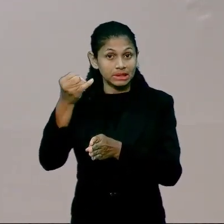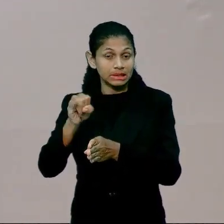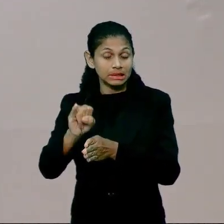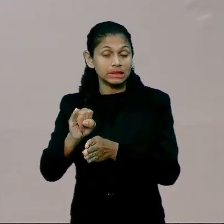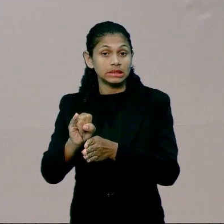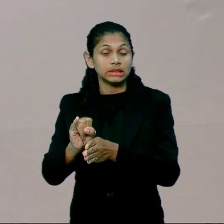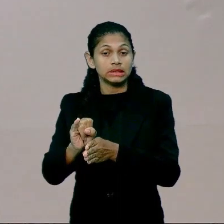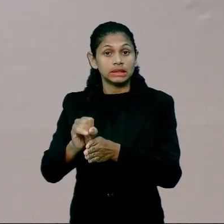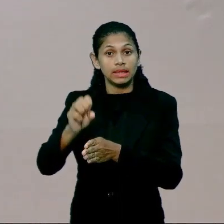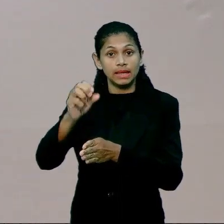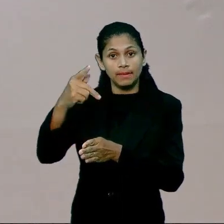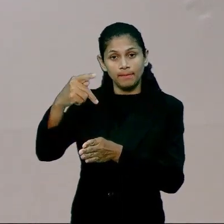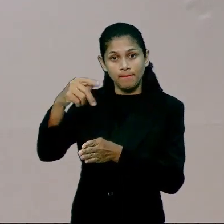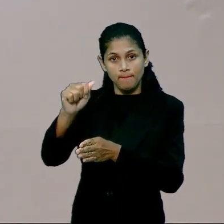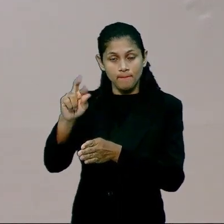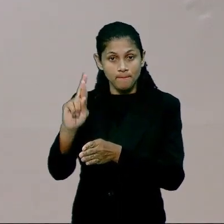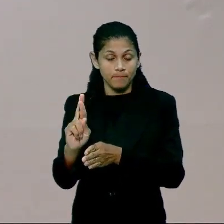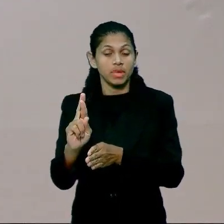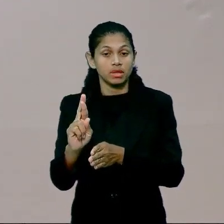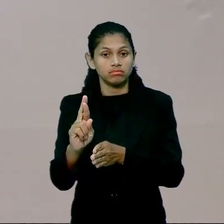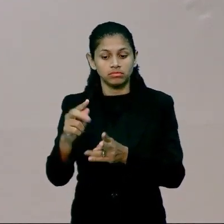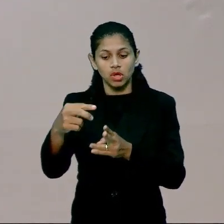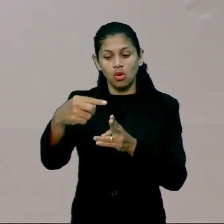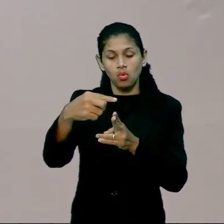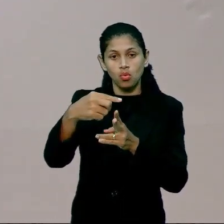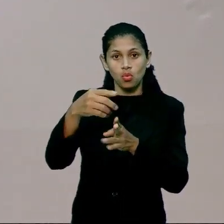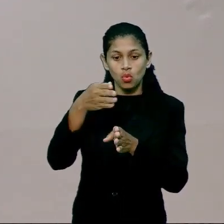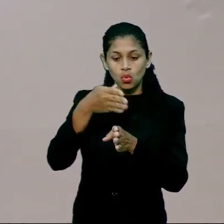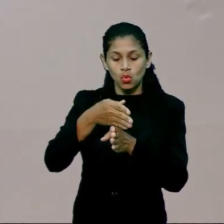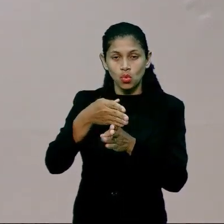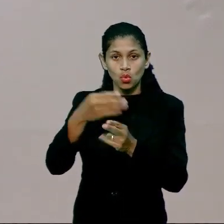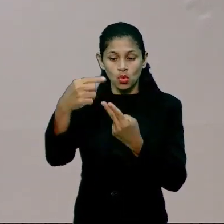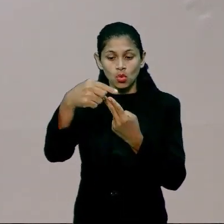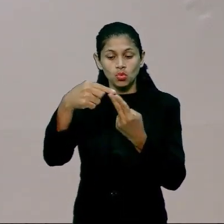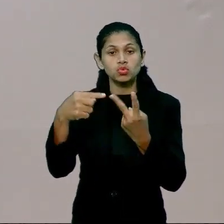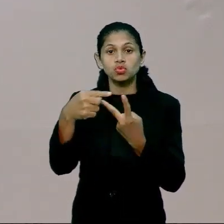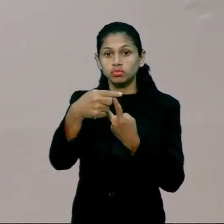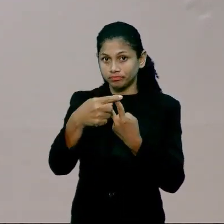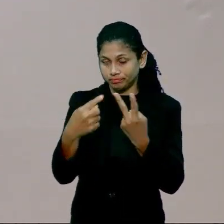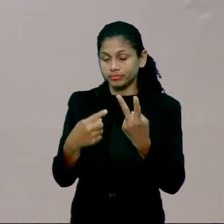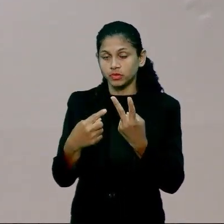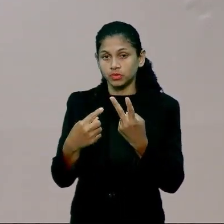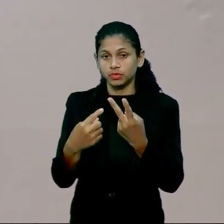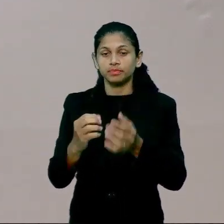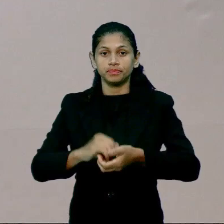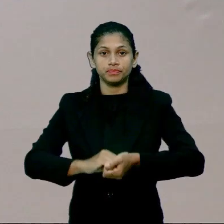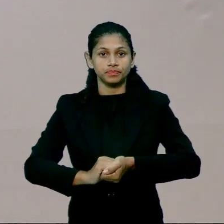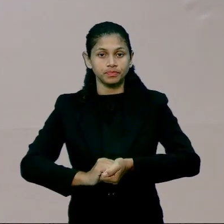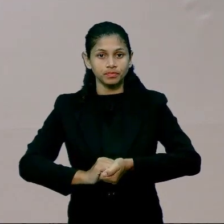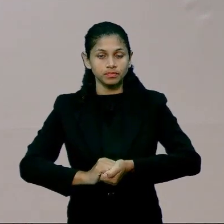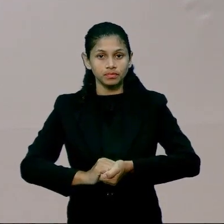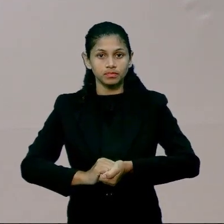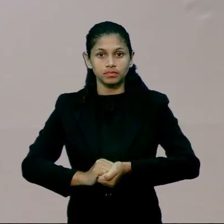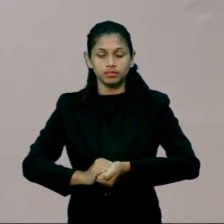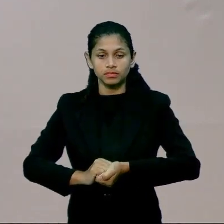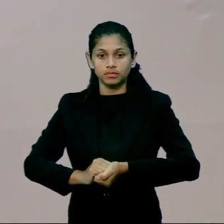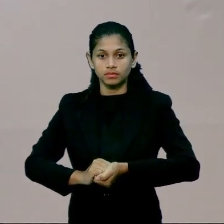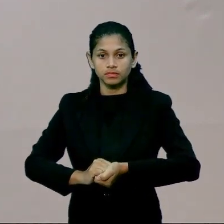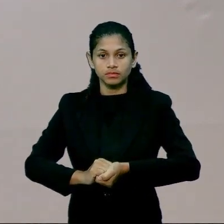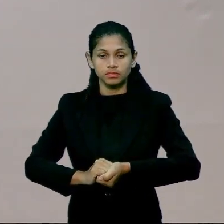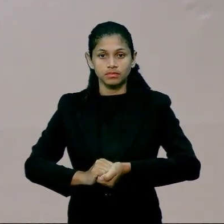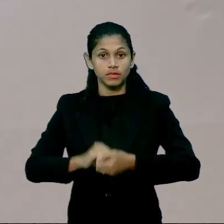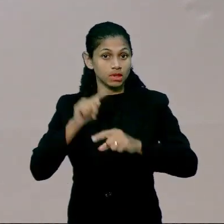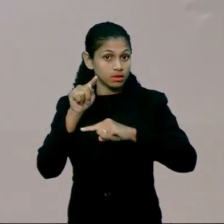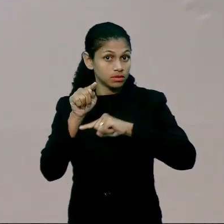é os dois né no caso os dois do Meio pega os dois números do Meio soma e Divide por dois